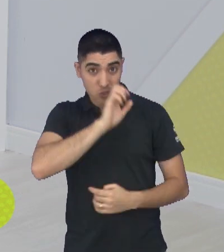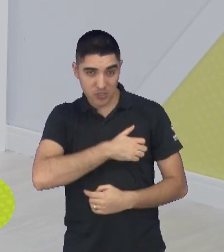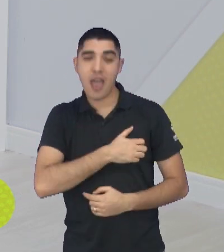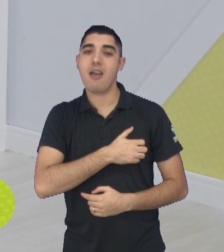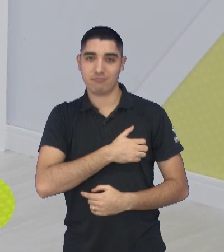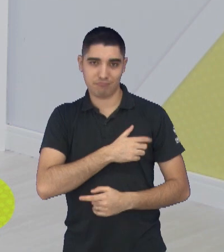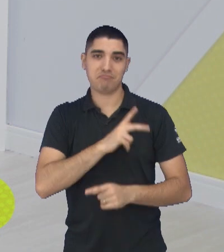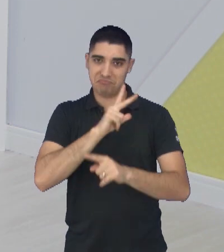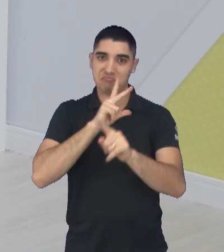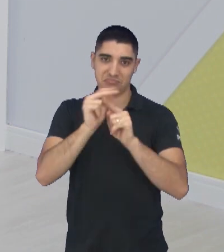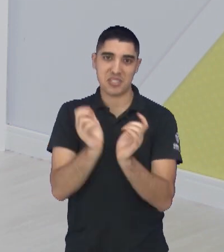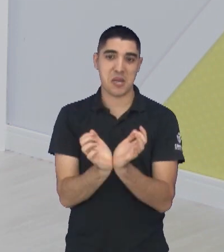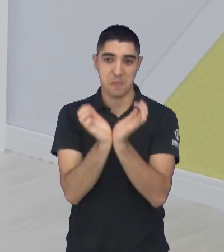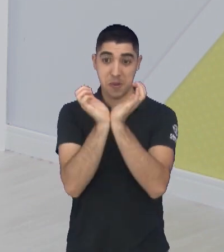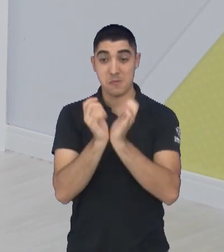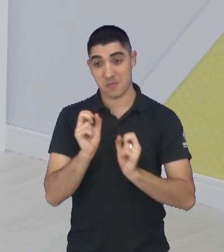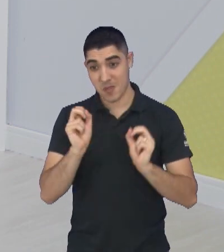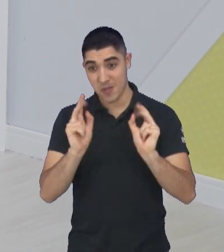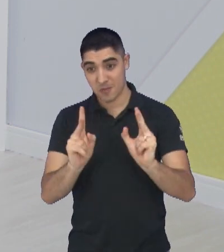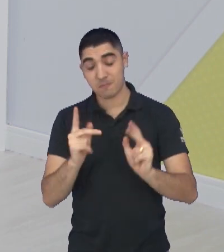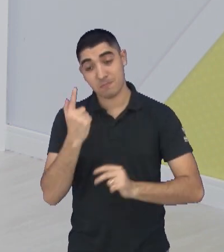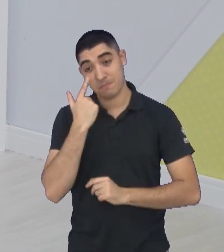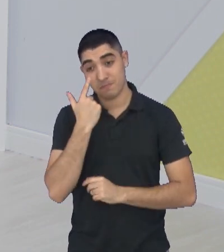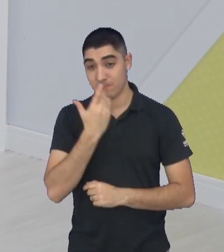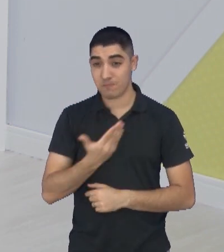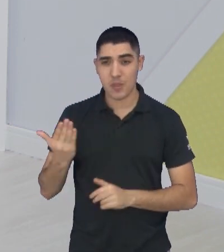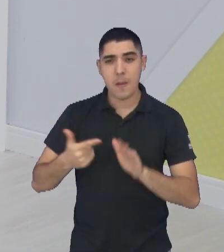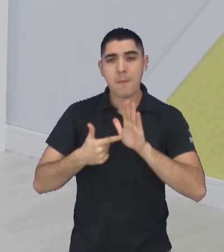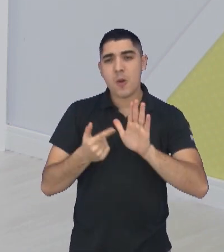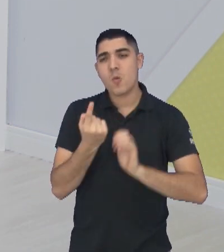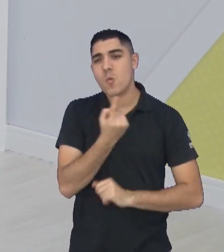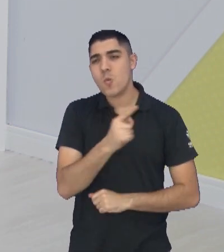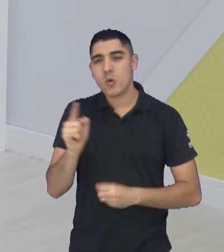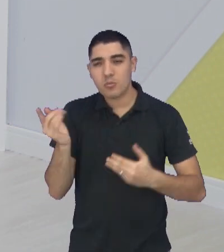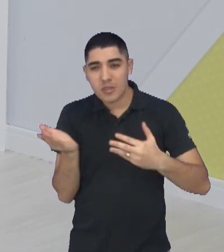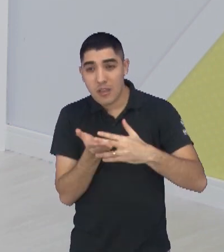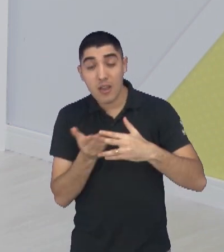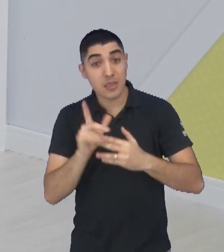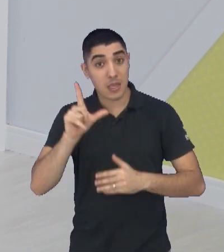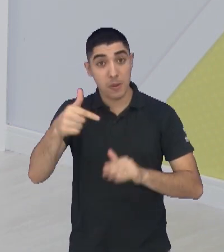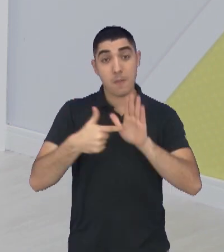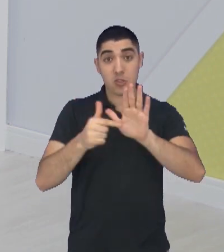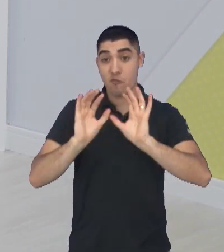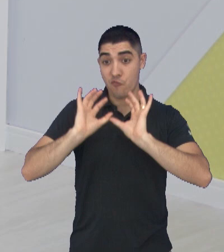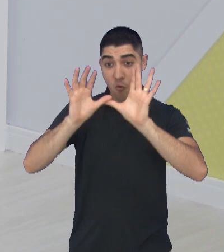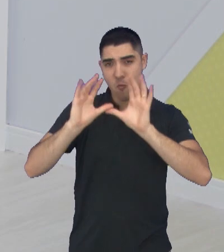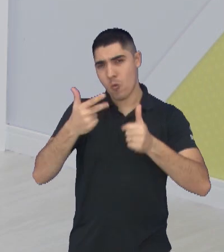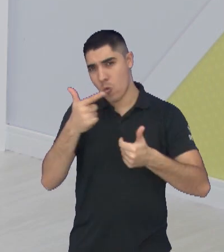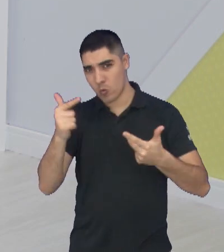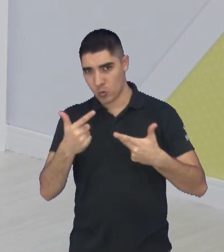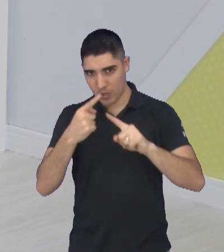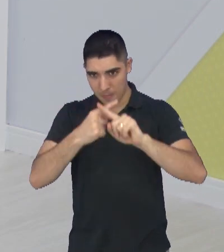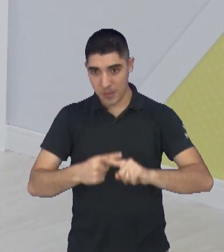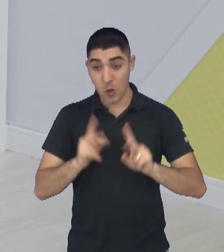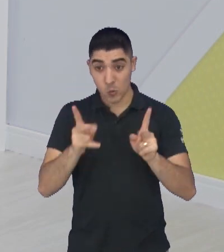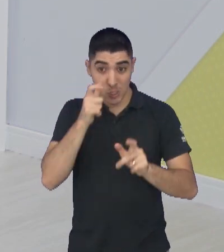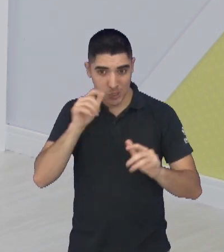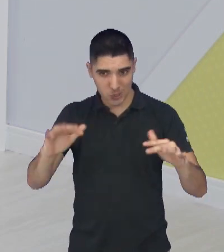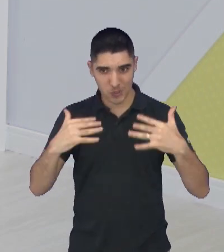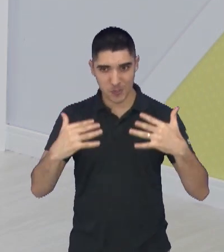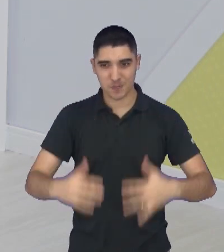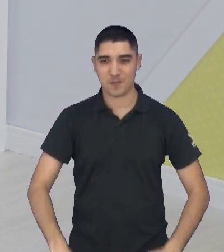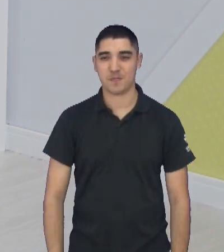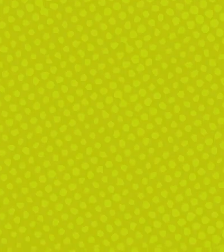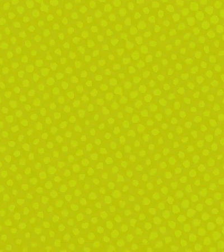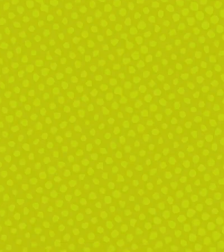da Copa Paulista, tá certo? Vamos fazer o seguinte, vamos para o último intervalo do dia. Tem vôlei e jogos regionais em destaque para você. Não sai daí, já